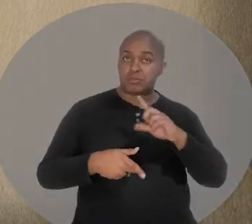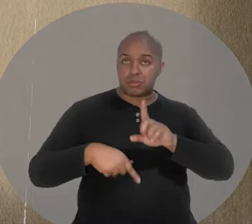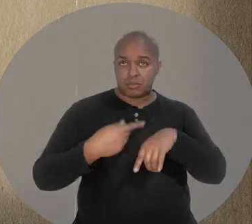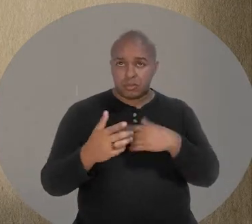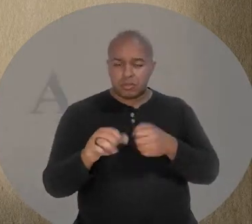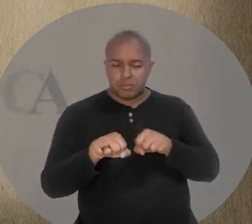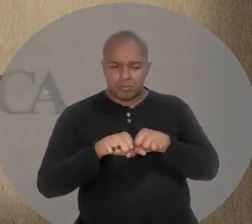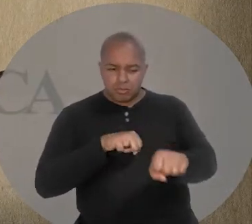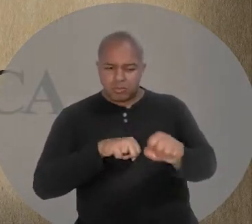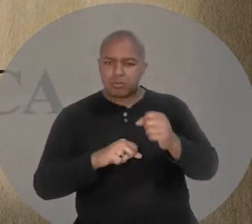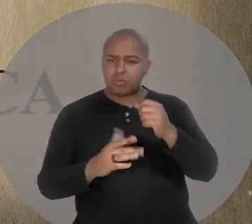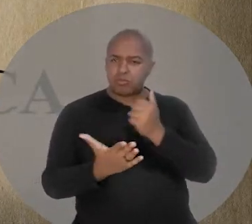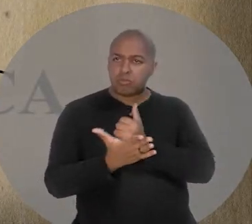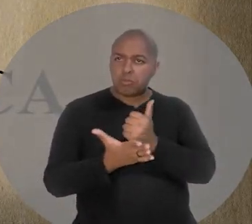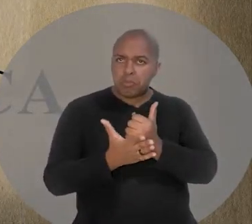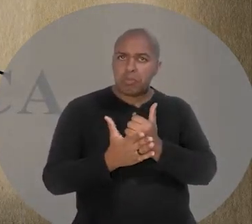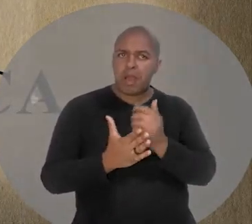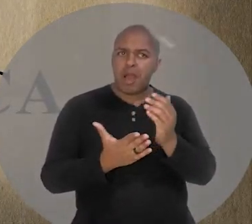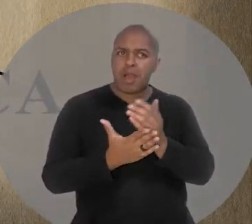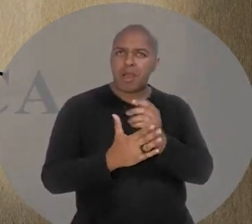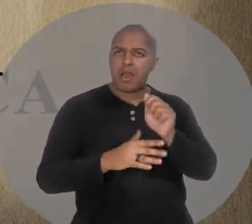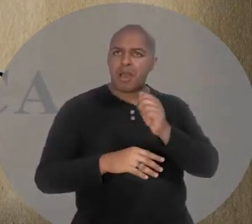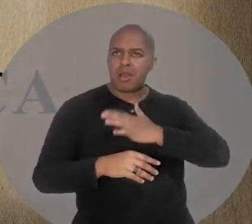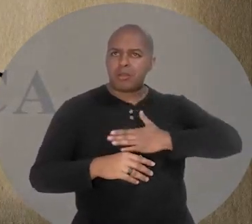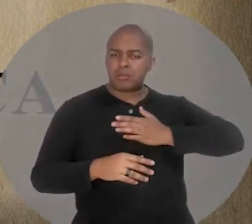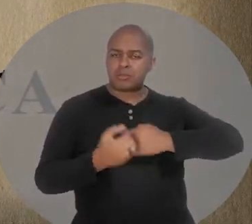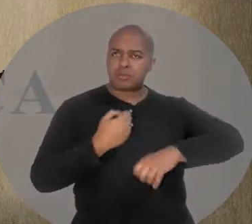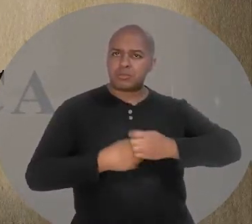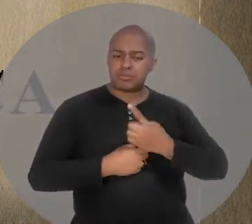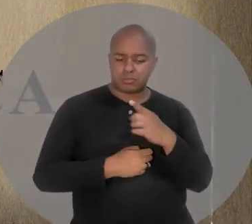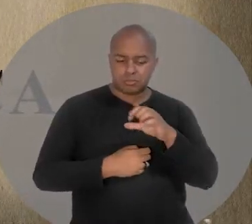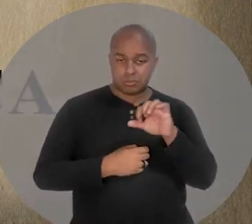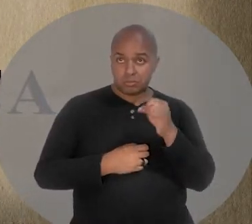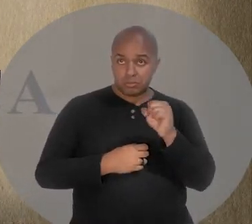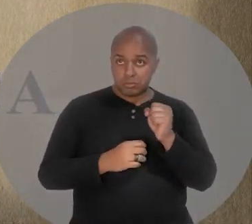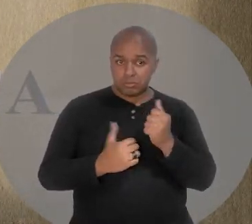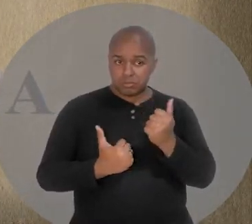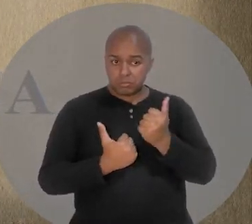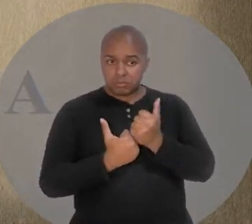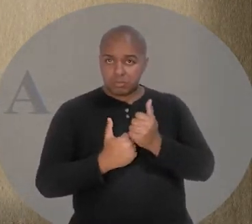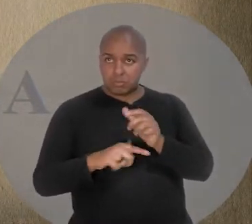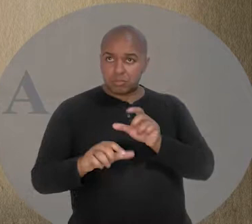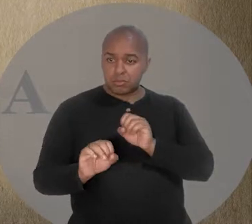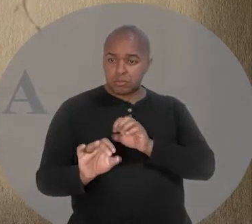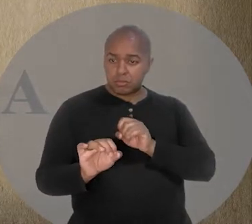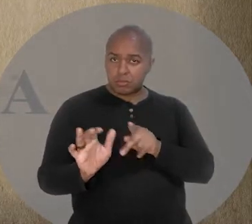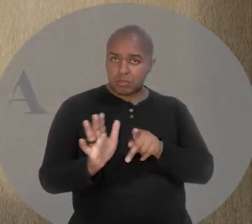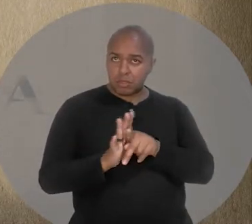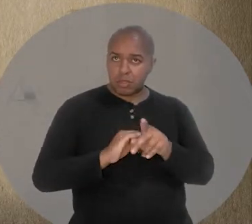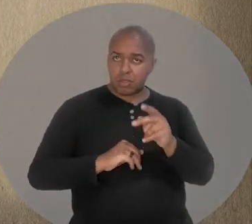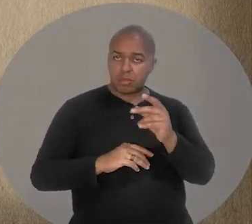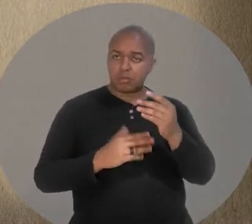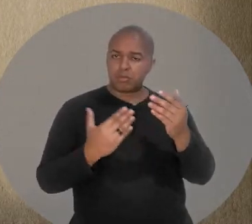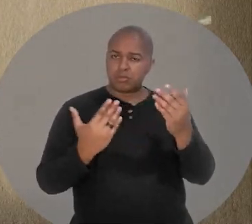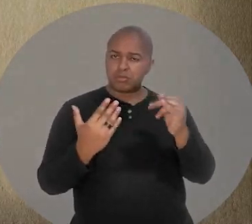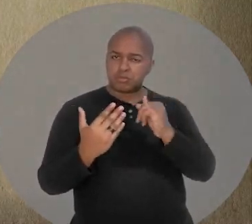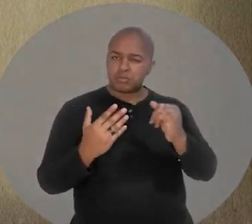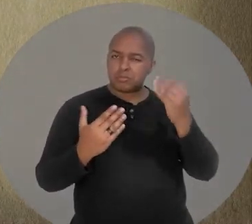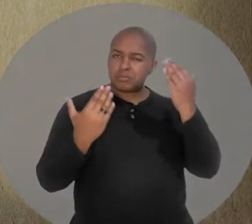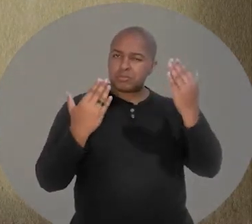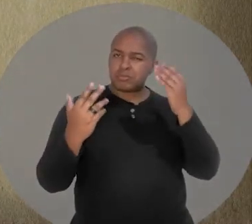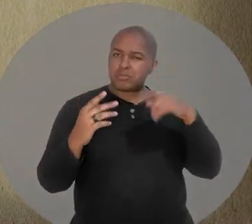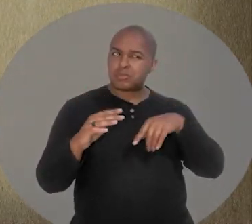Logo depois de formada, fui contratada em agosto de 1980 como auxiliar de ensino pelo Instituto de Psicologia